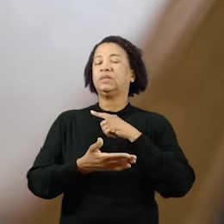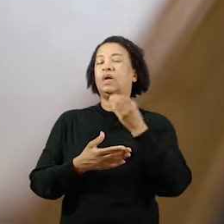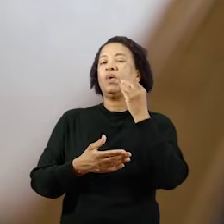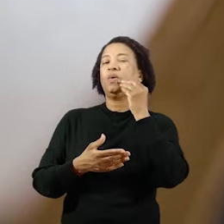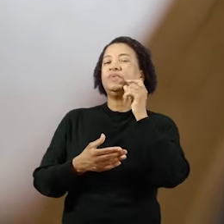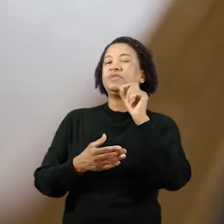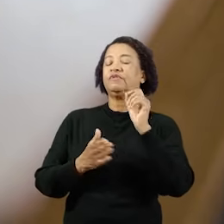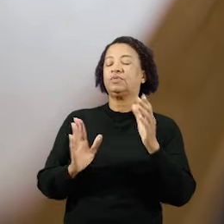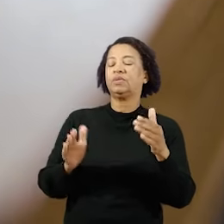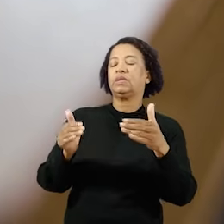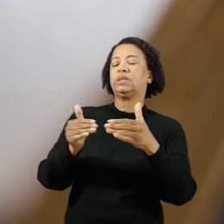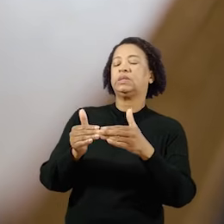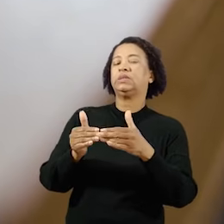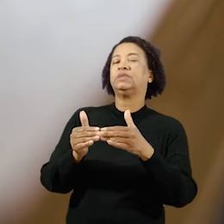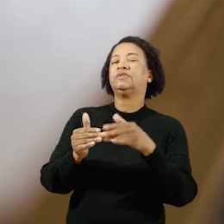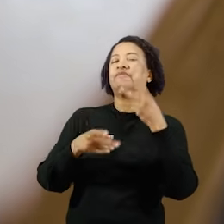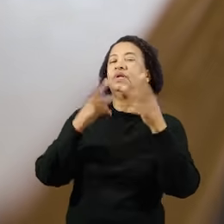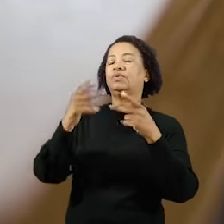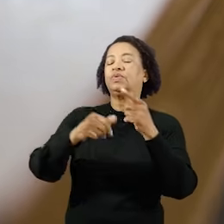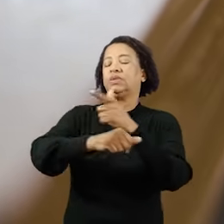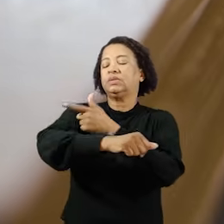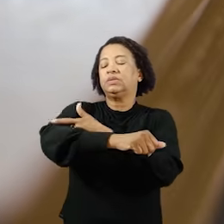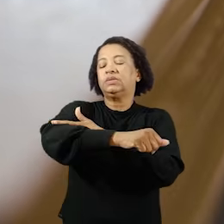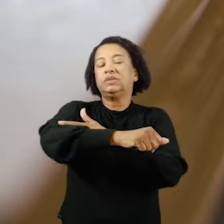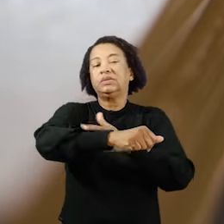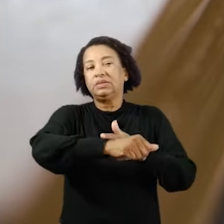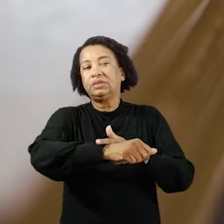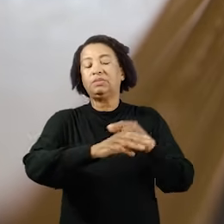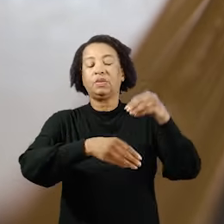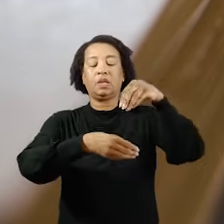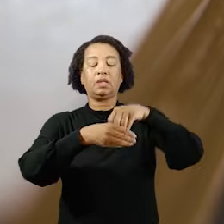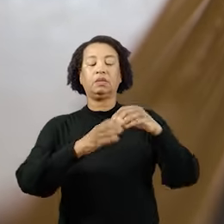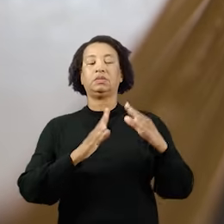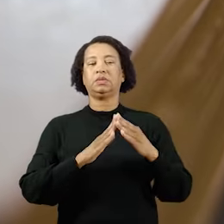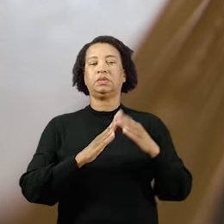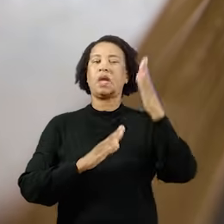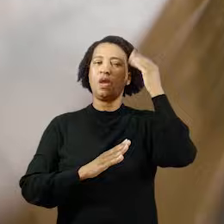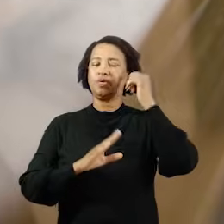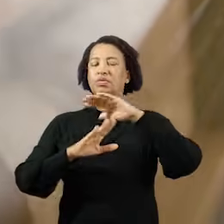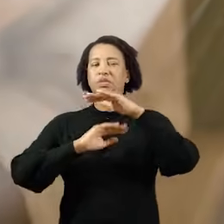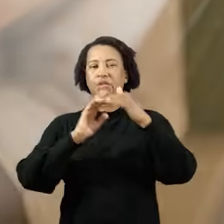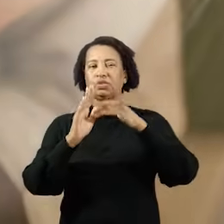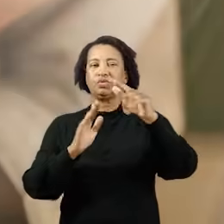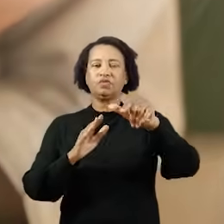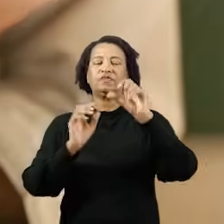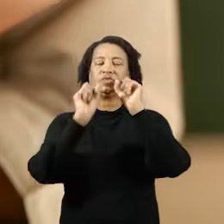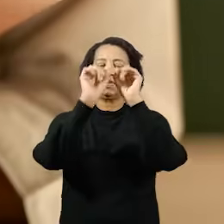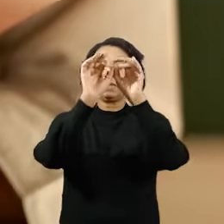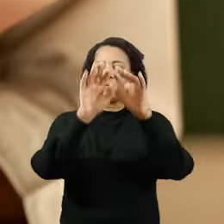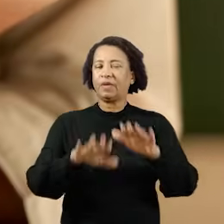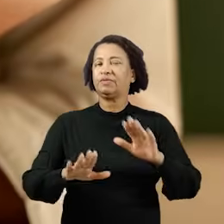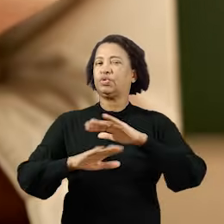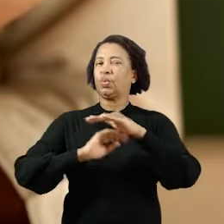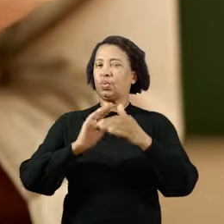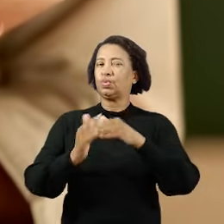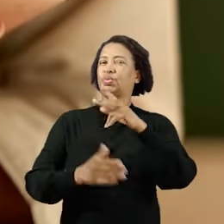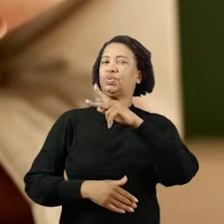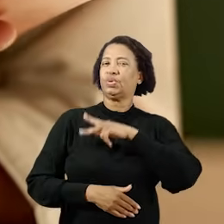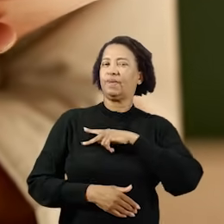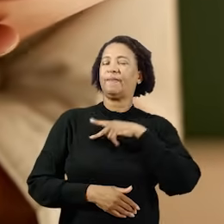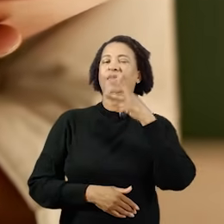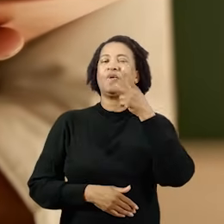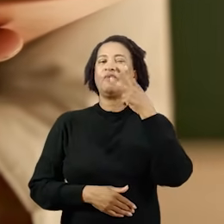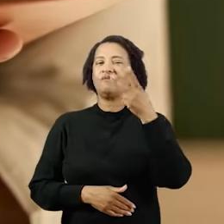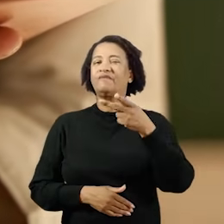chamamos de disciplina na igreja. Tenho certeza que você será muito abençoado com tudo que Paulo tem a nos falar sobre a